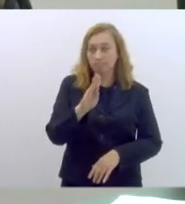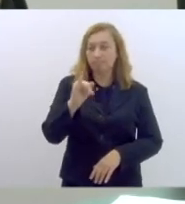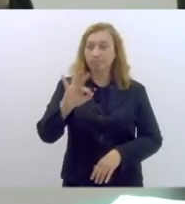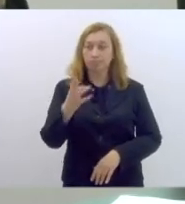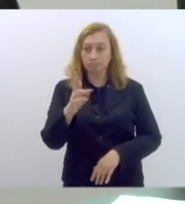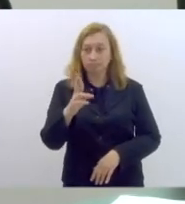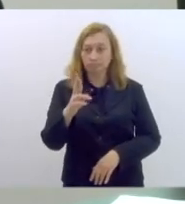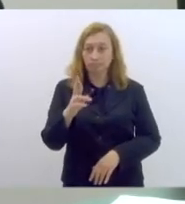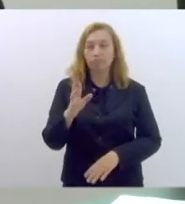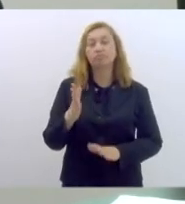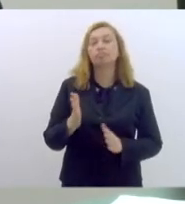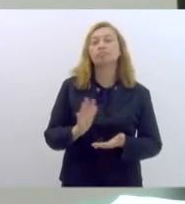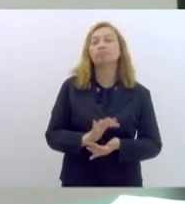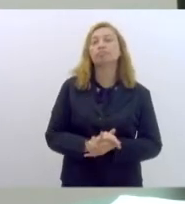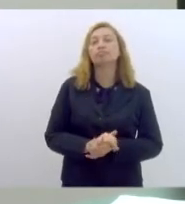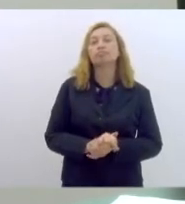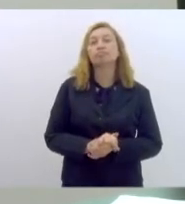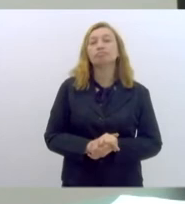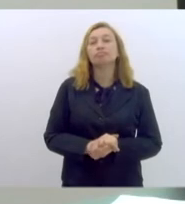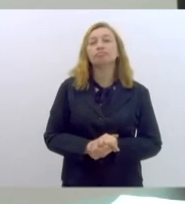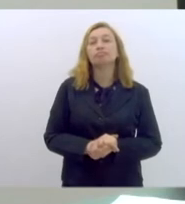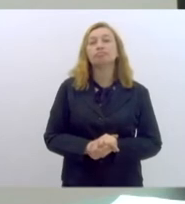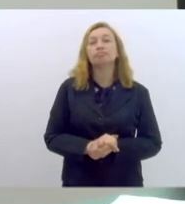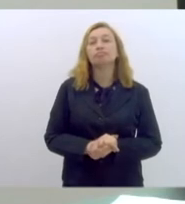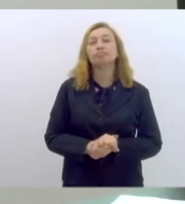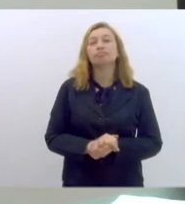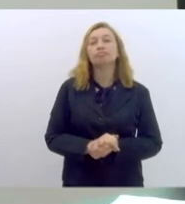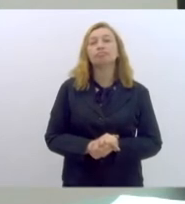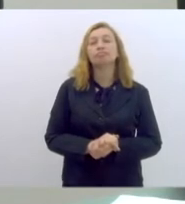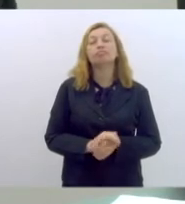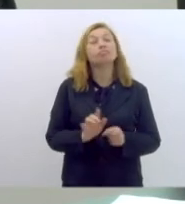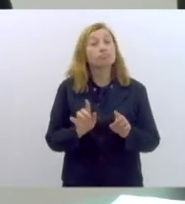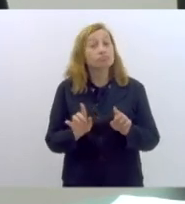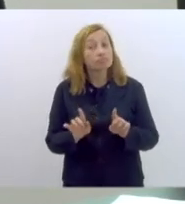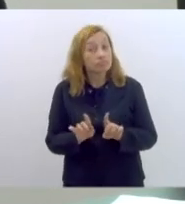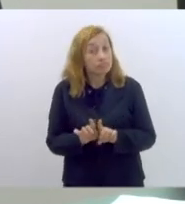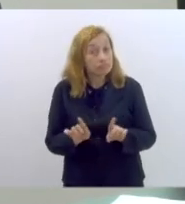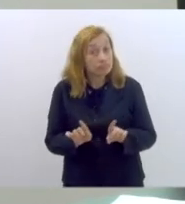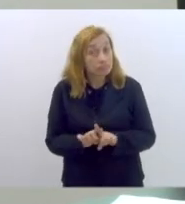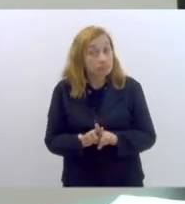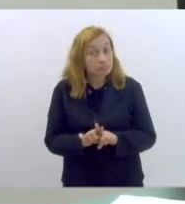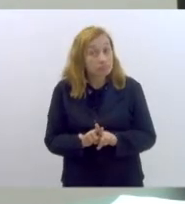importa o número que eles mandarem, está se considerando também